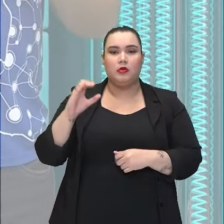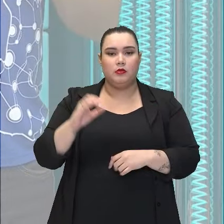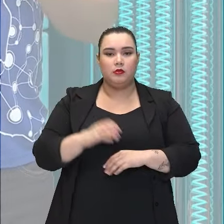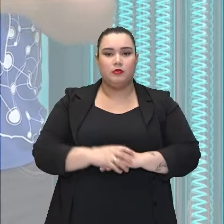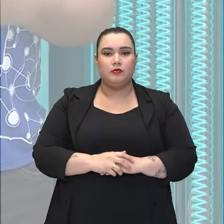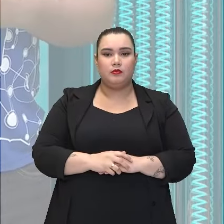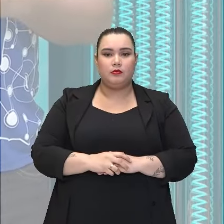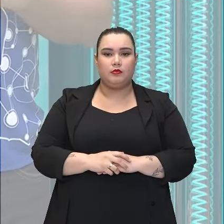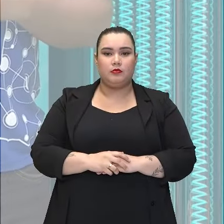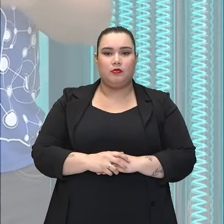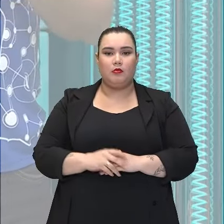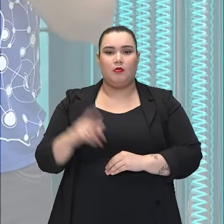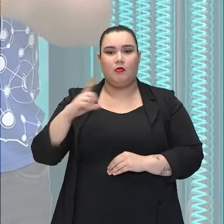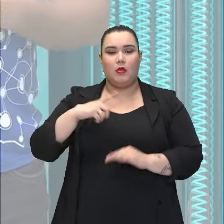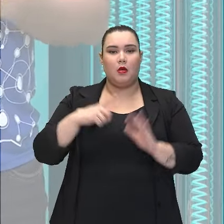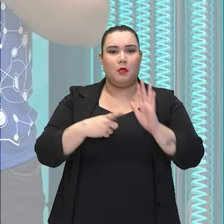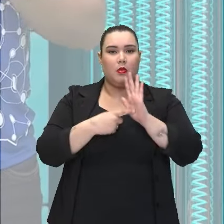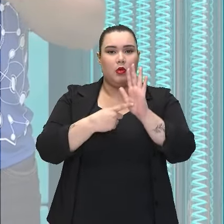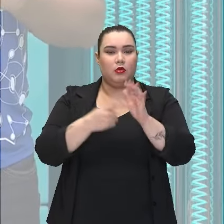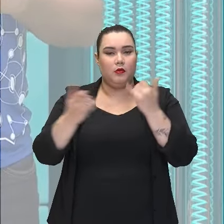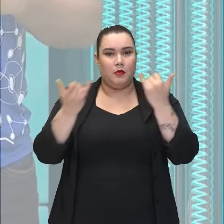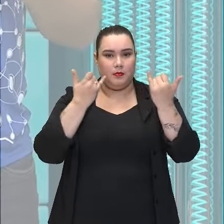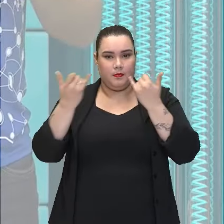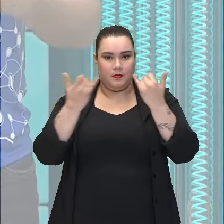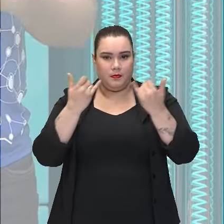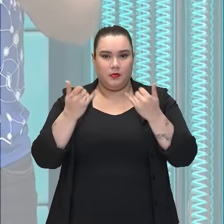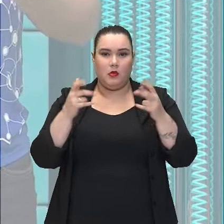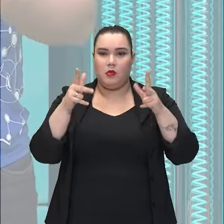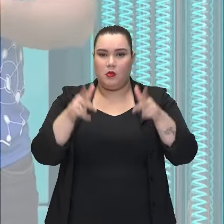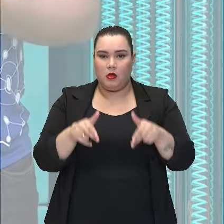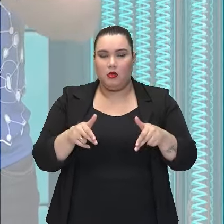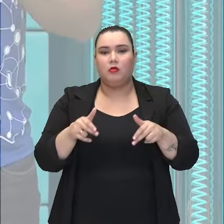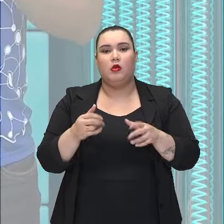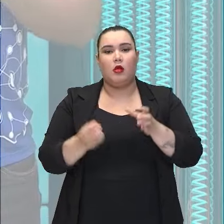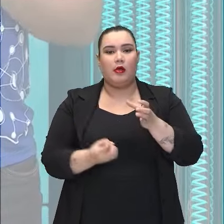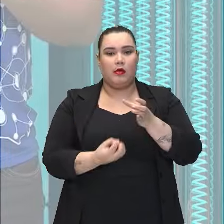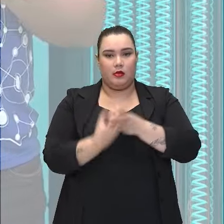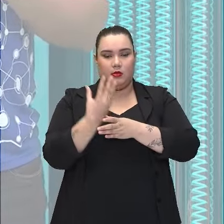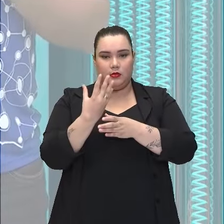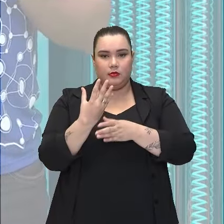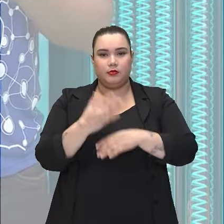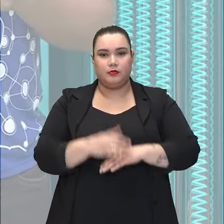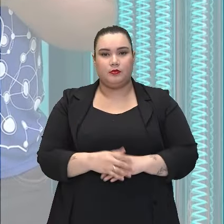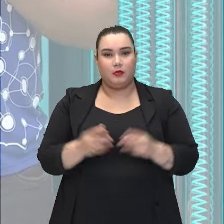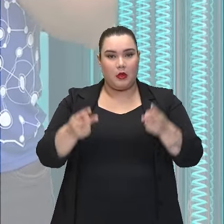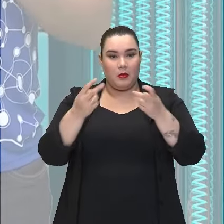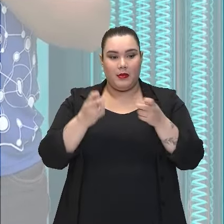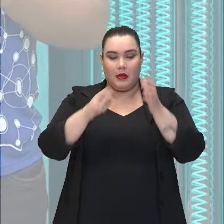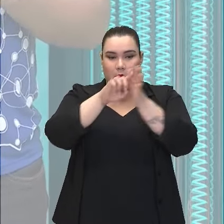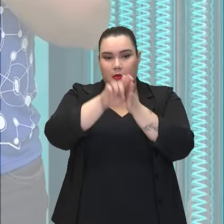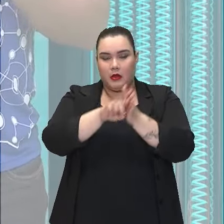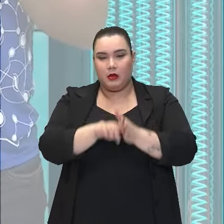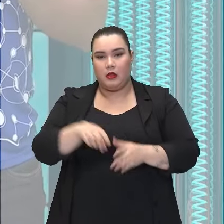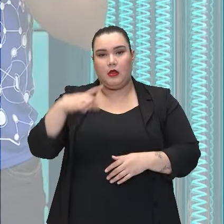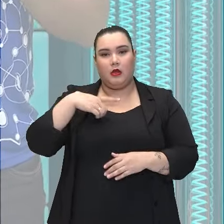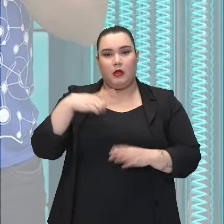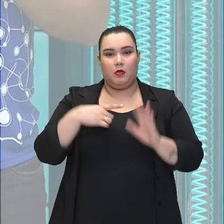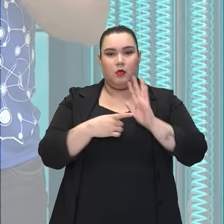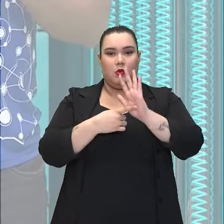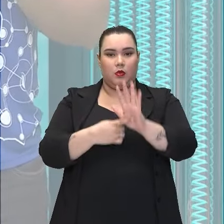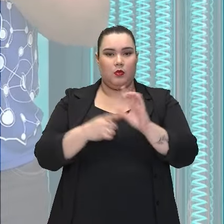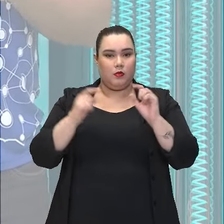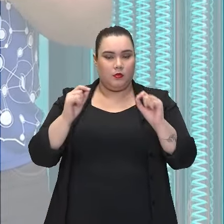enciclopédia, que vai trazer informações exatamente sobre a origem. Percebe que essas pesquisas, elas foram aí, no